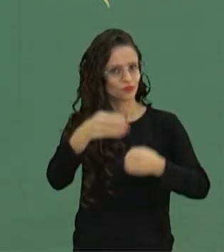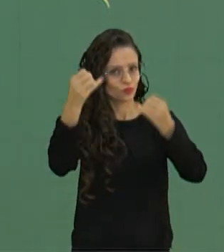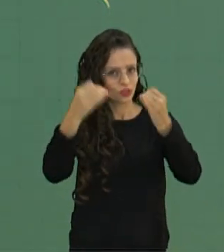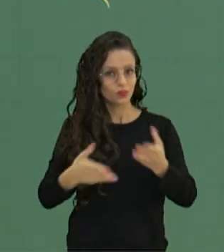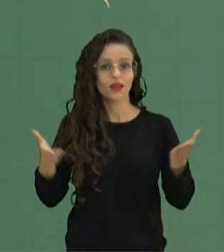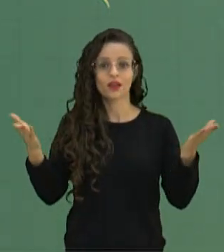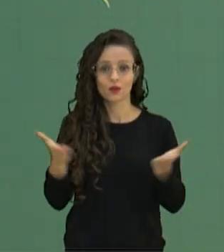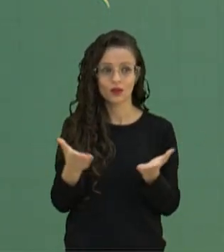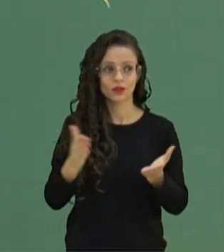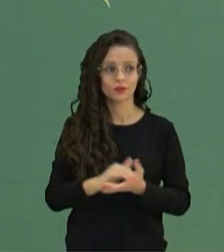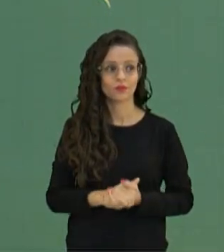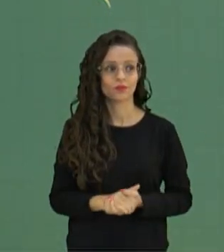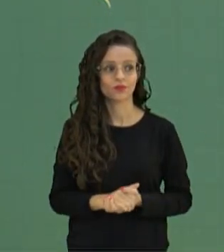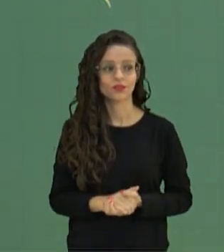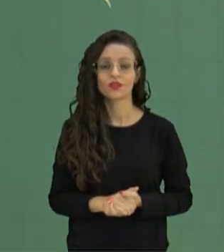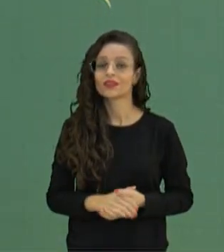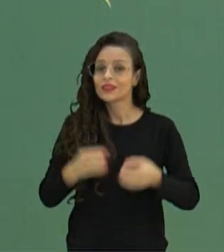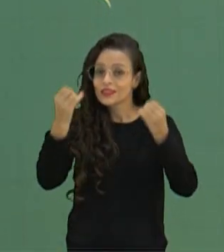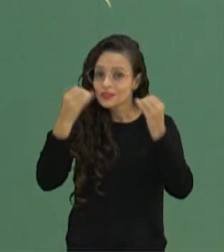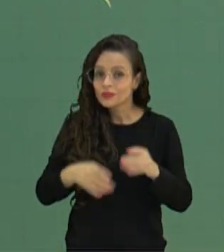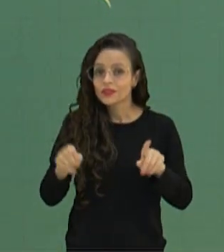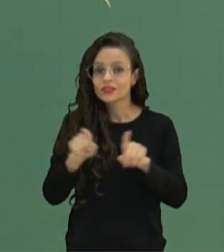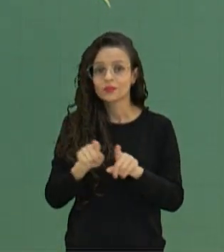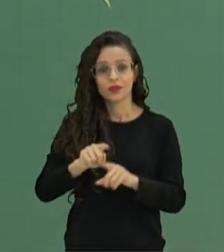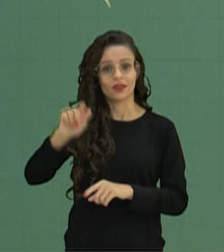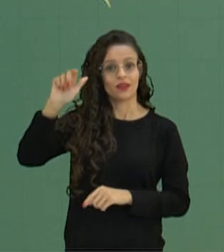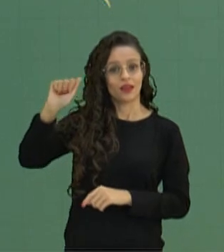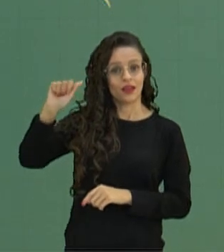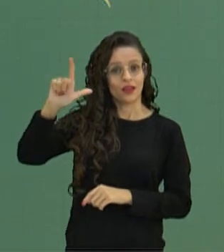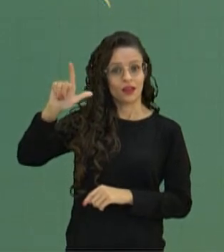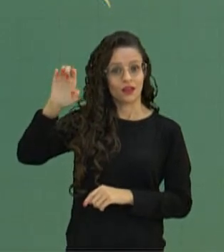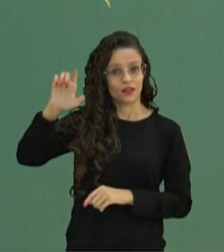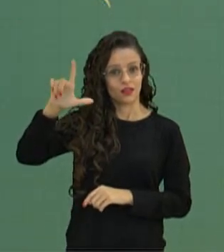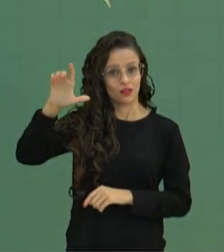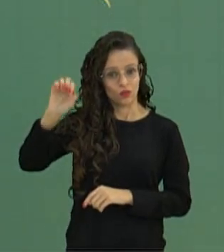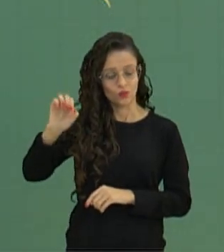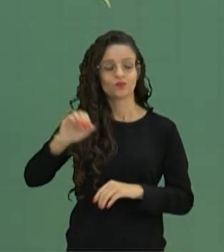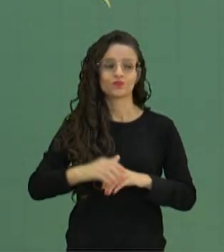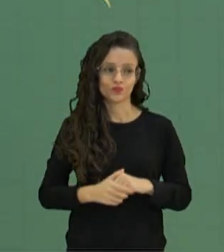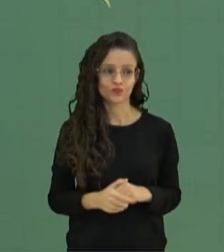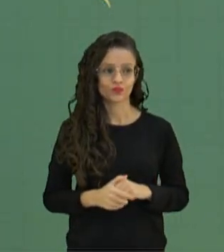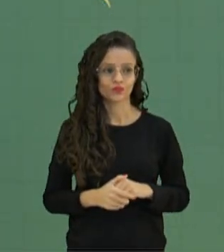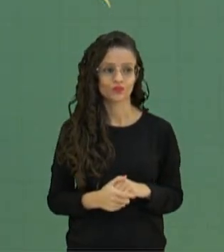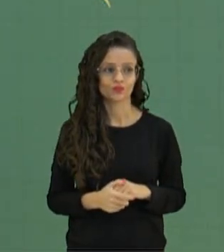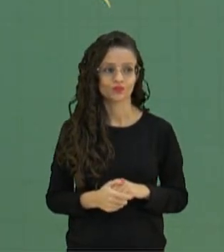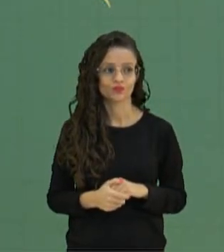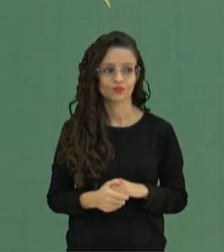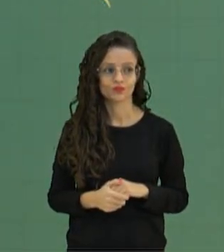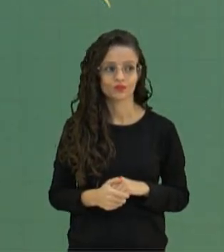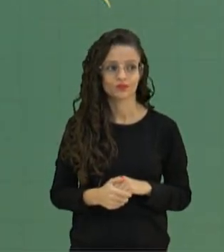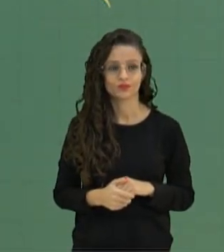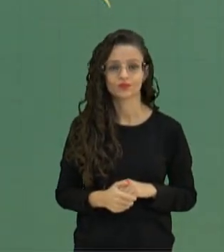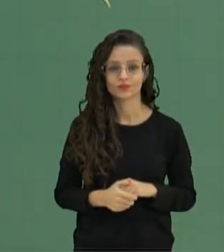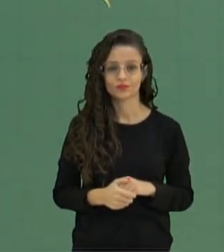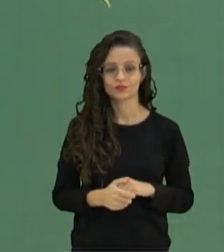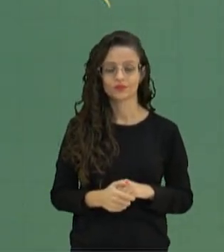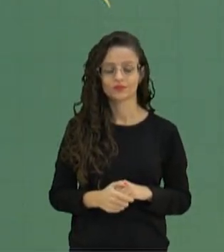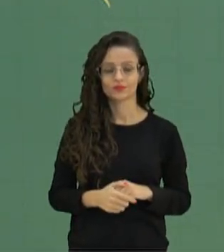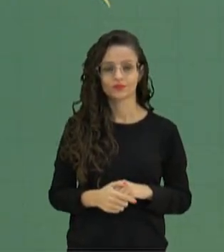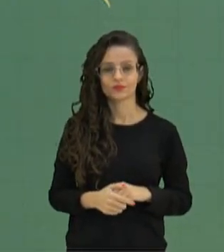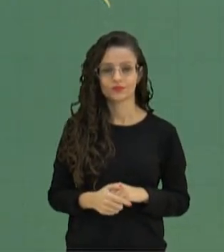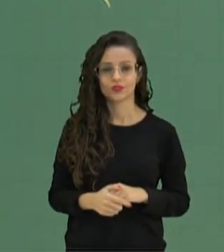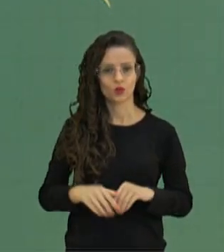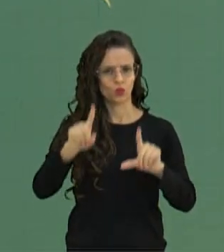vocês agora. E vou falar sobre alelos. Então eu diria para vocês assim, pessoal, vamos representar